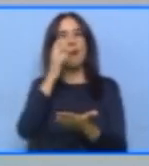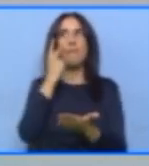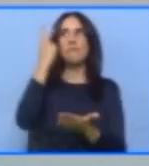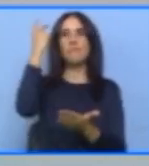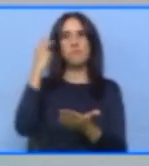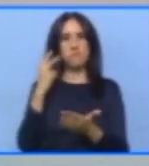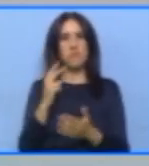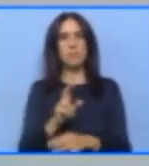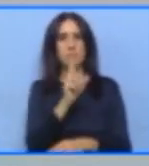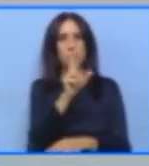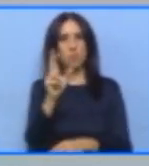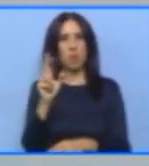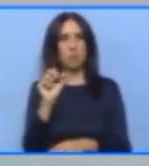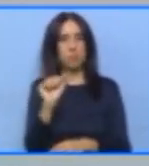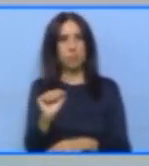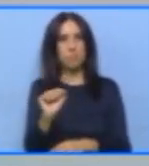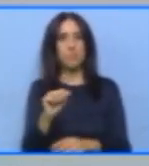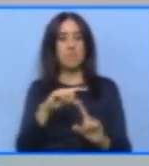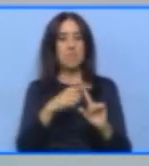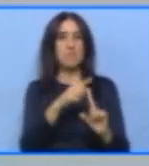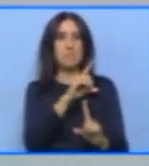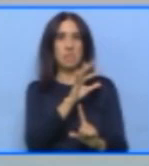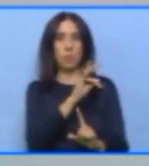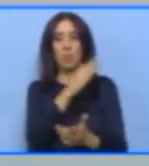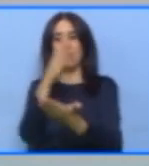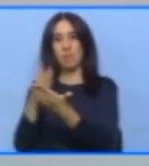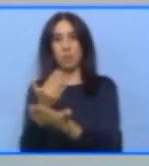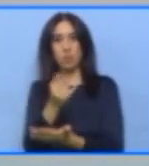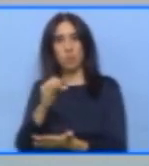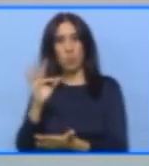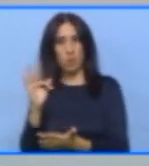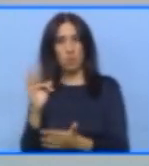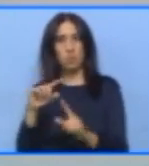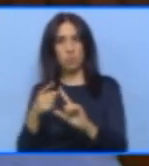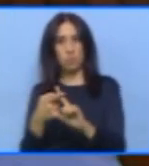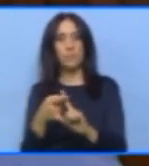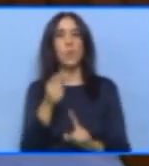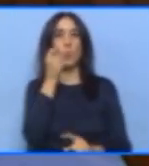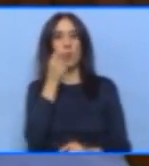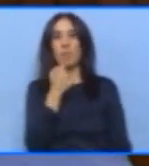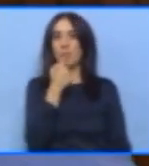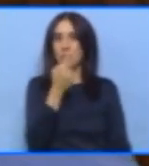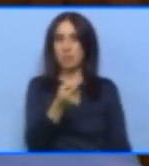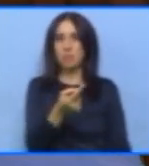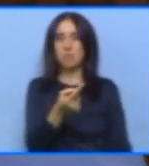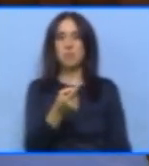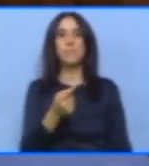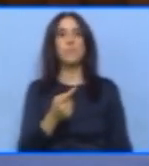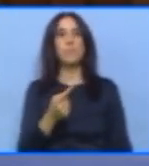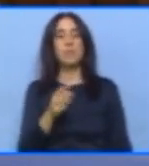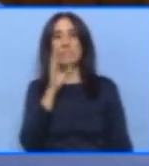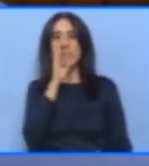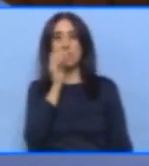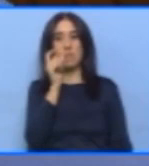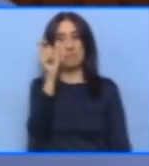de missionário de 64 a 2004, e que diz ele, sem